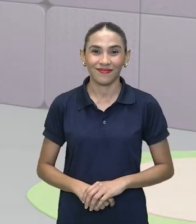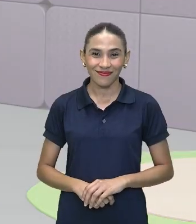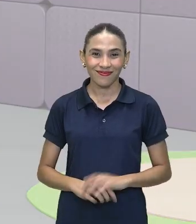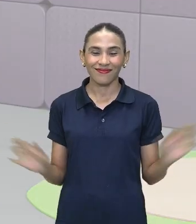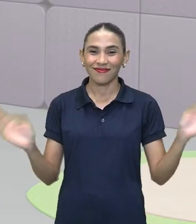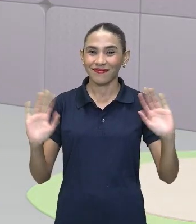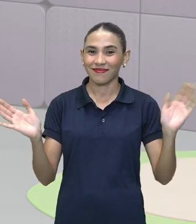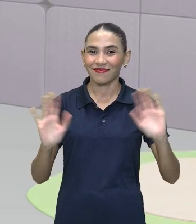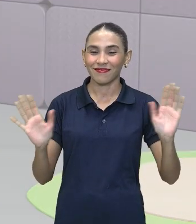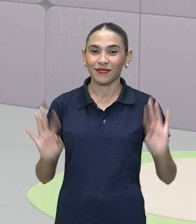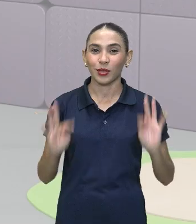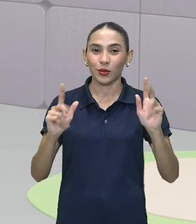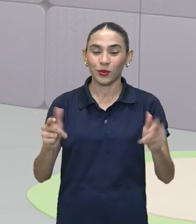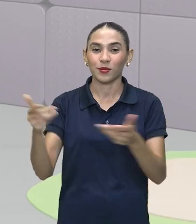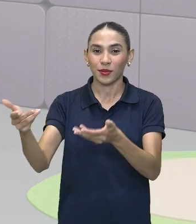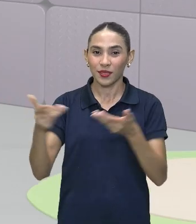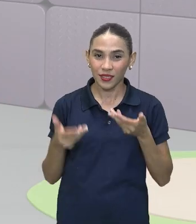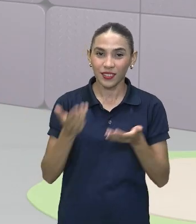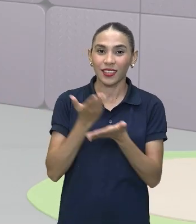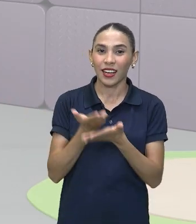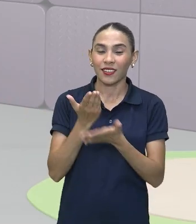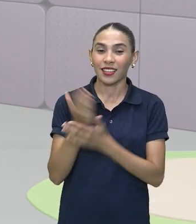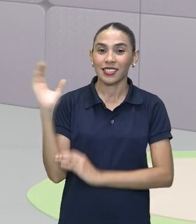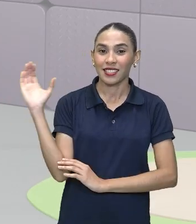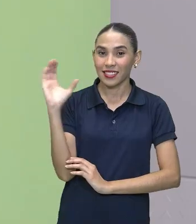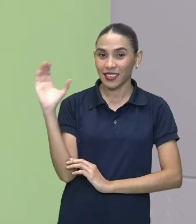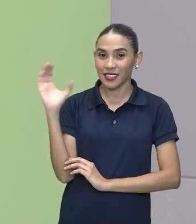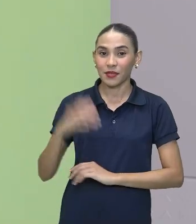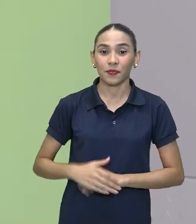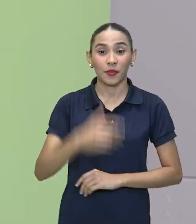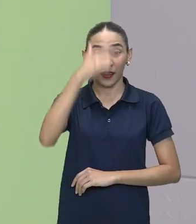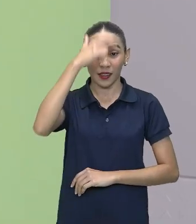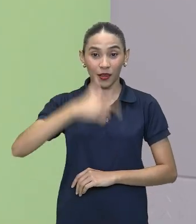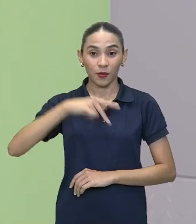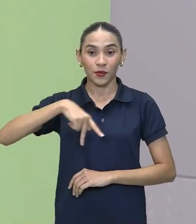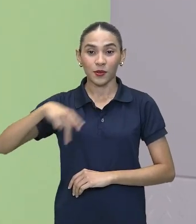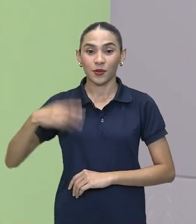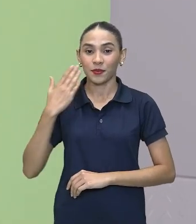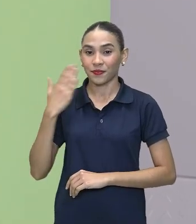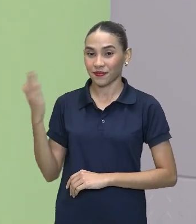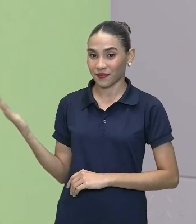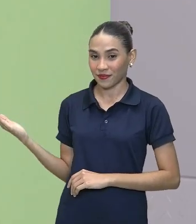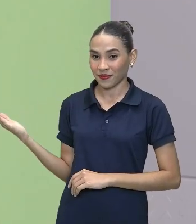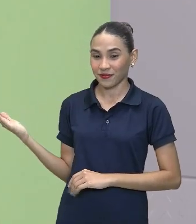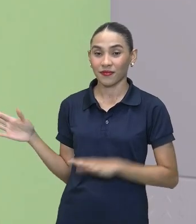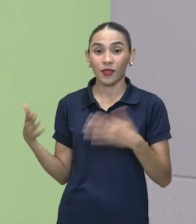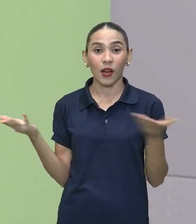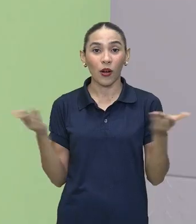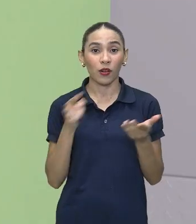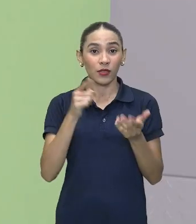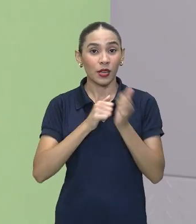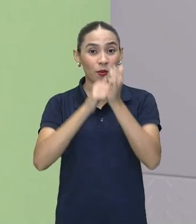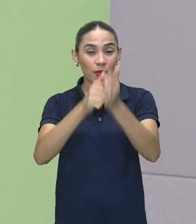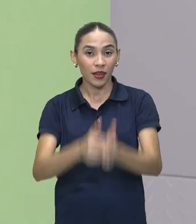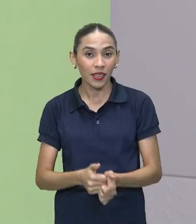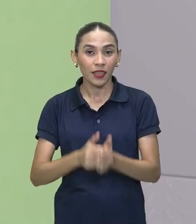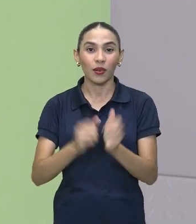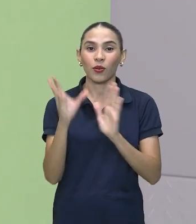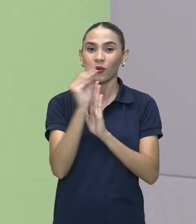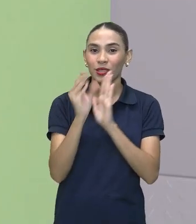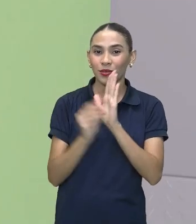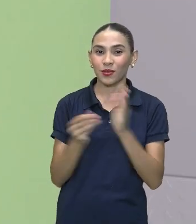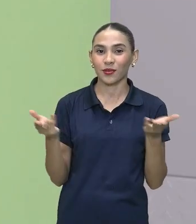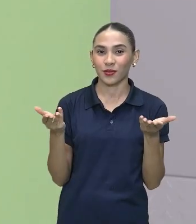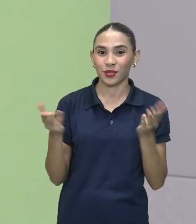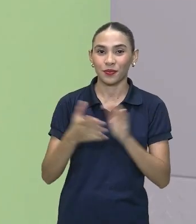Olá, sejam todos bem-vindos a mais uma aula de ciências. Eu sou o professor Virgílio Guedes e agora vocês vão acompanhar comigo o conteúdo dessa